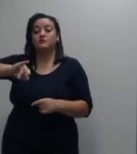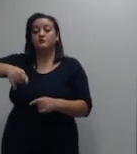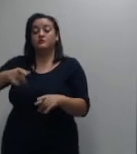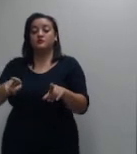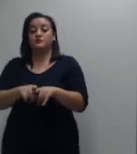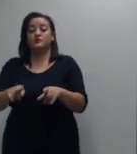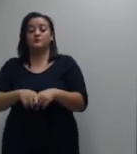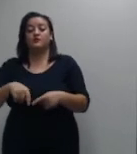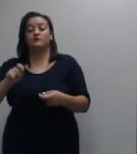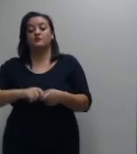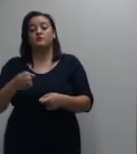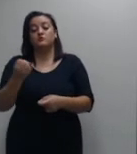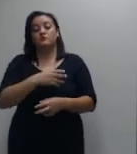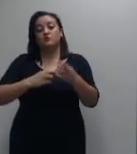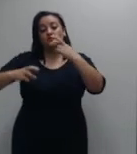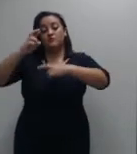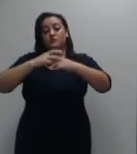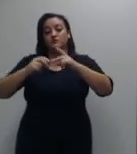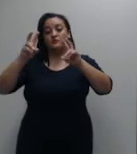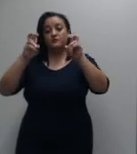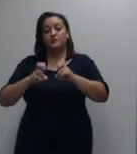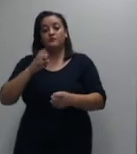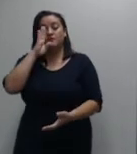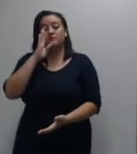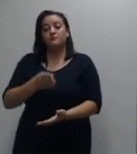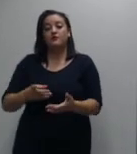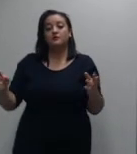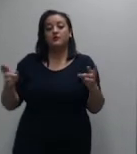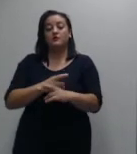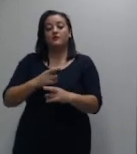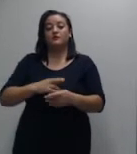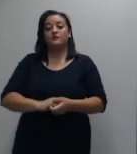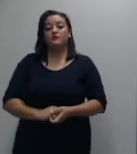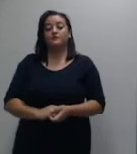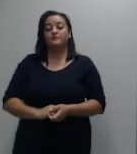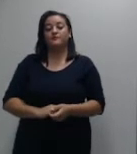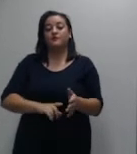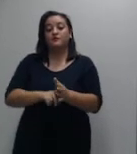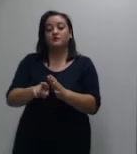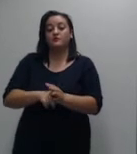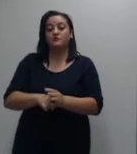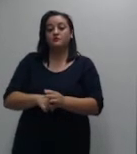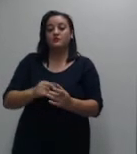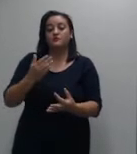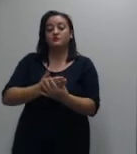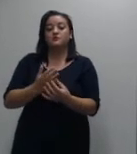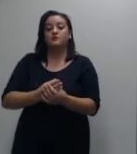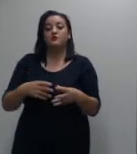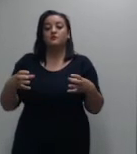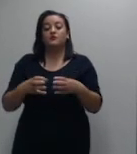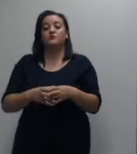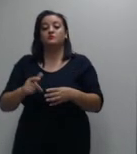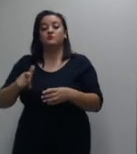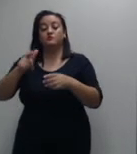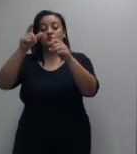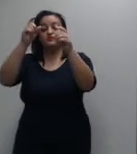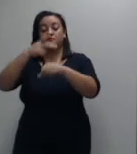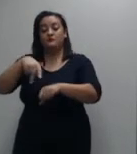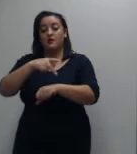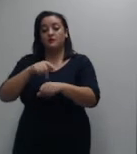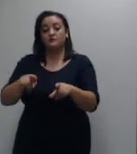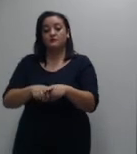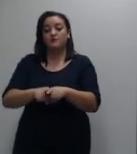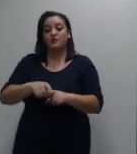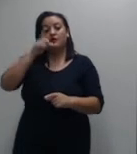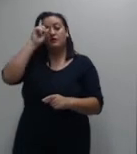proceder a novo exame da matéria de mérito relativa à instrução processual realizada pela costureira e culminou na sentença uma